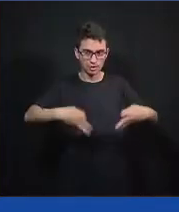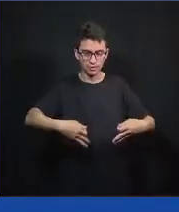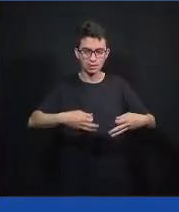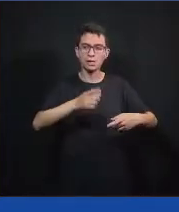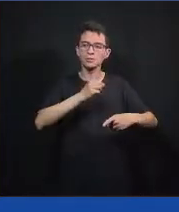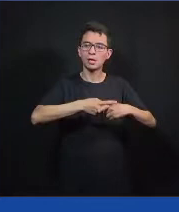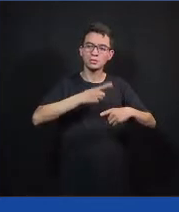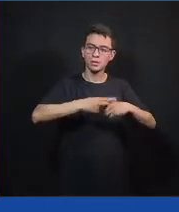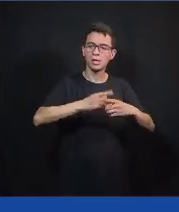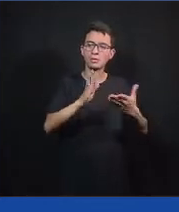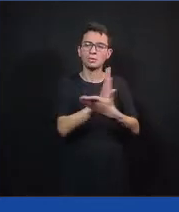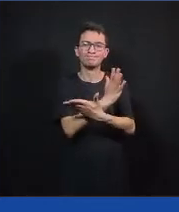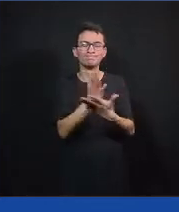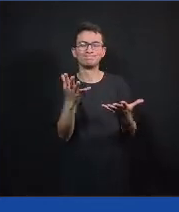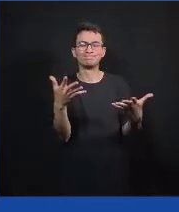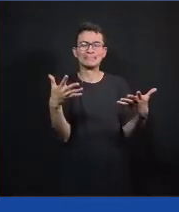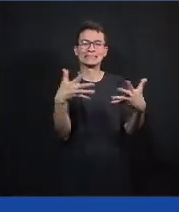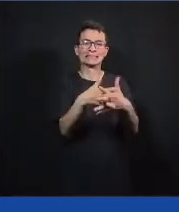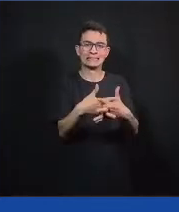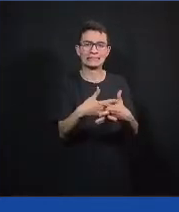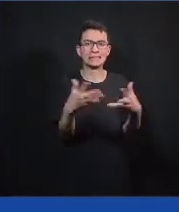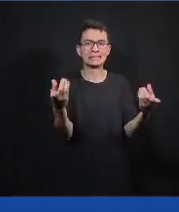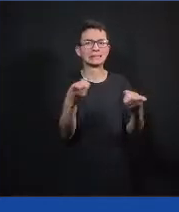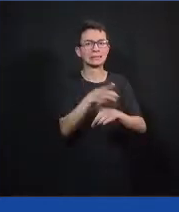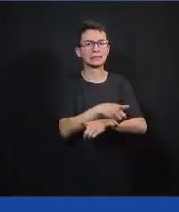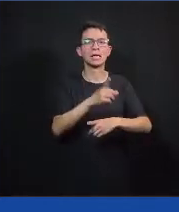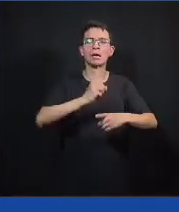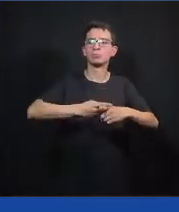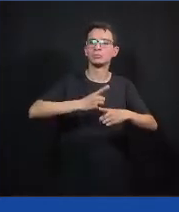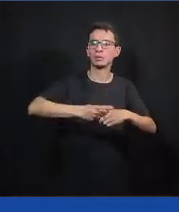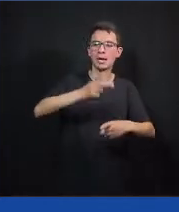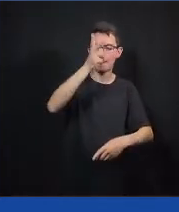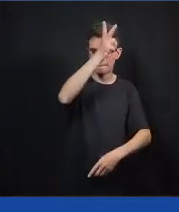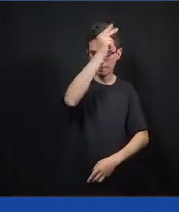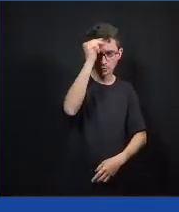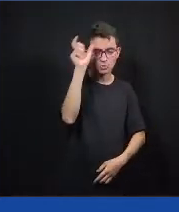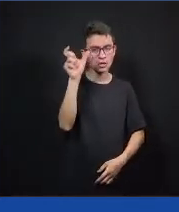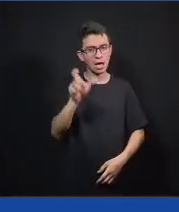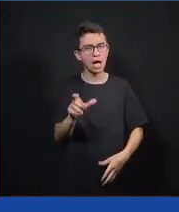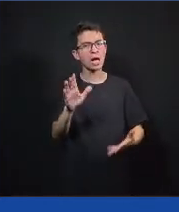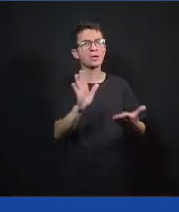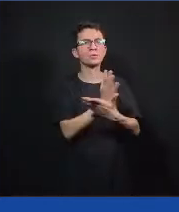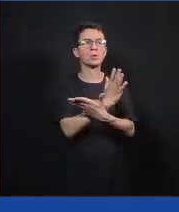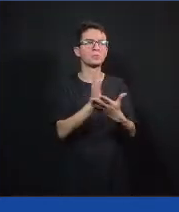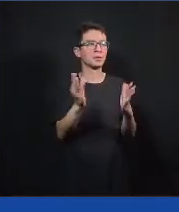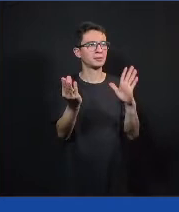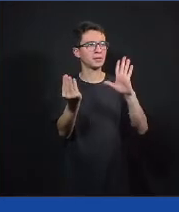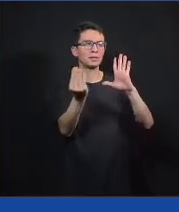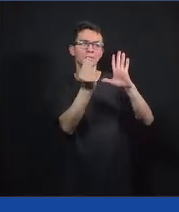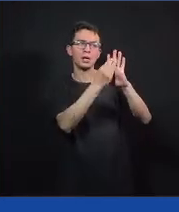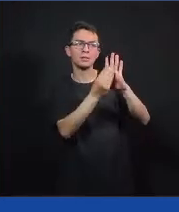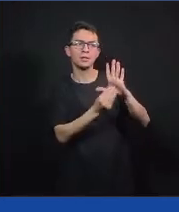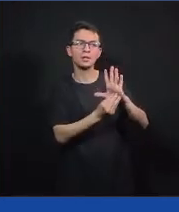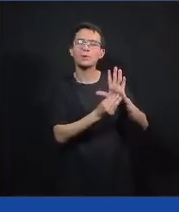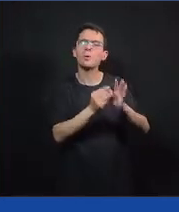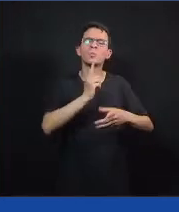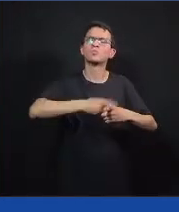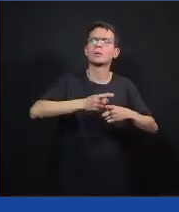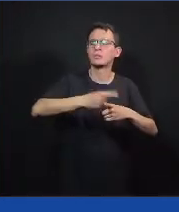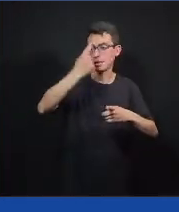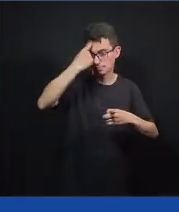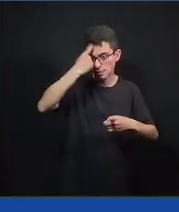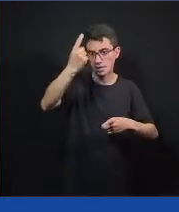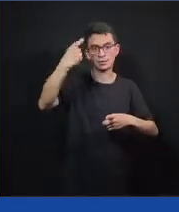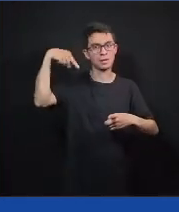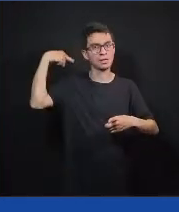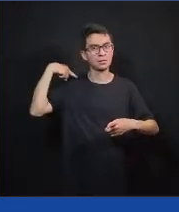algumas contrariedades no âmbito de algumas prefeituras e de alguns prefeitos que já tinham pensado, principalmente dos partidos políticos,